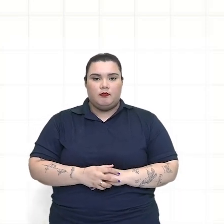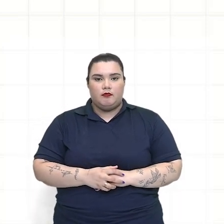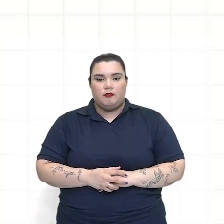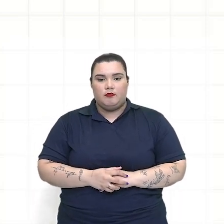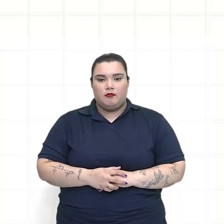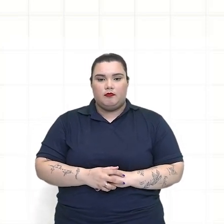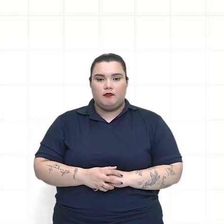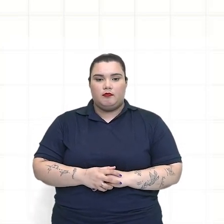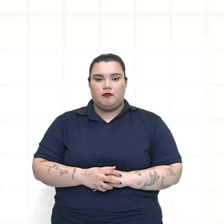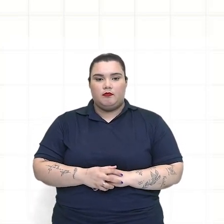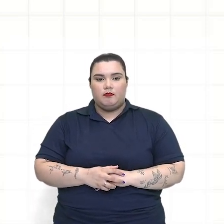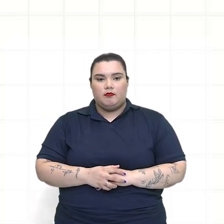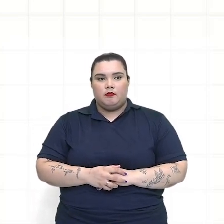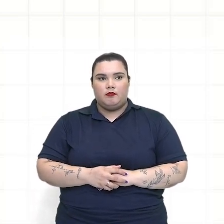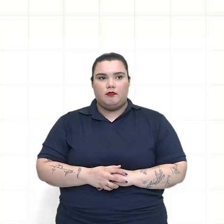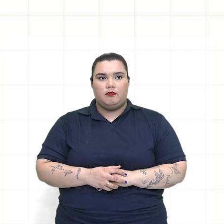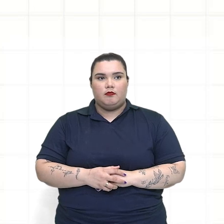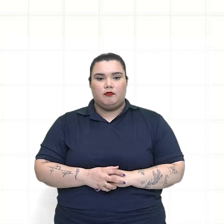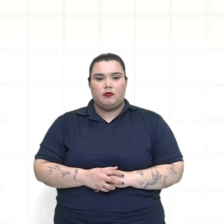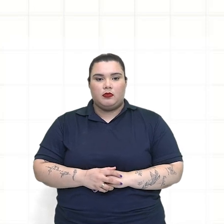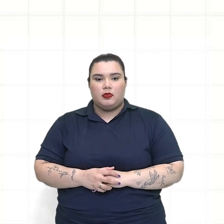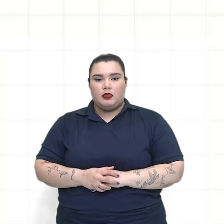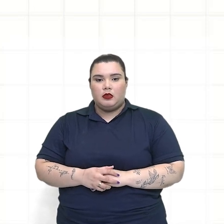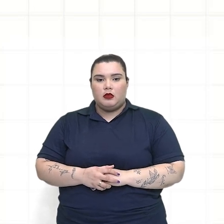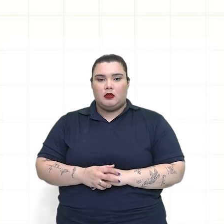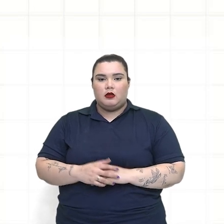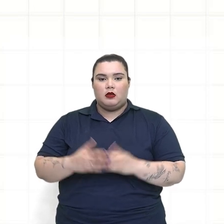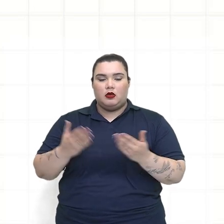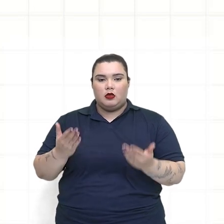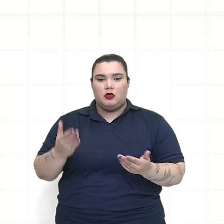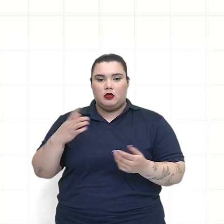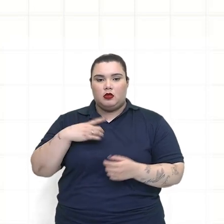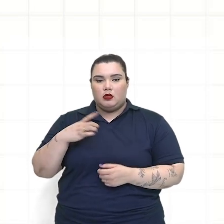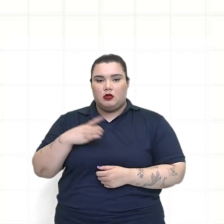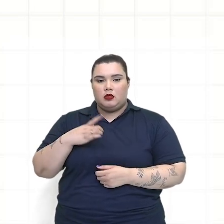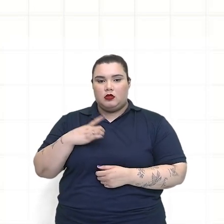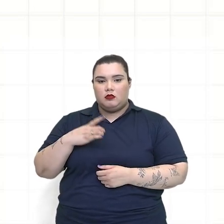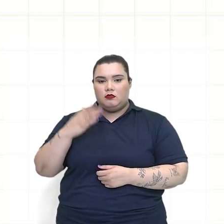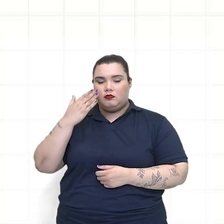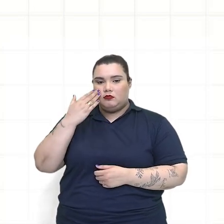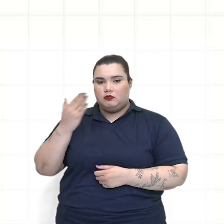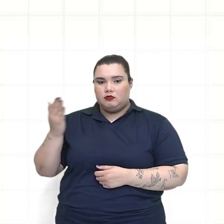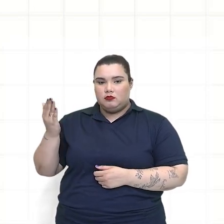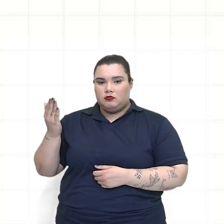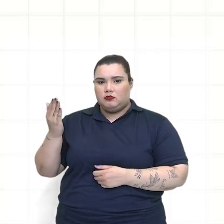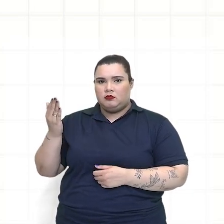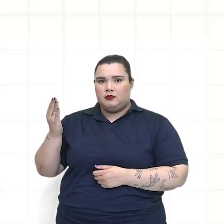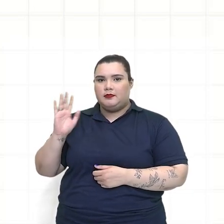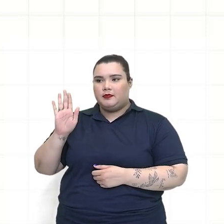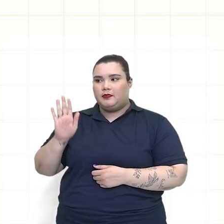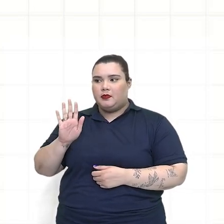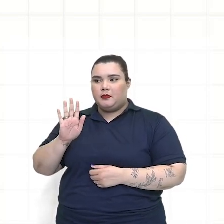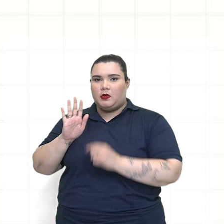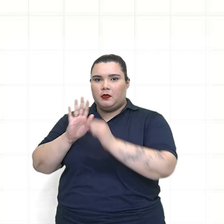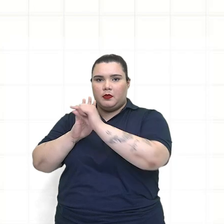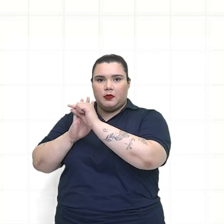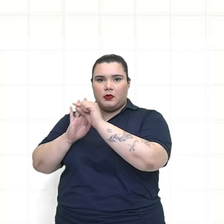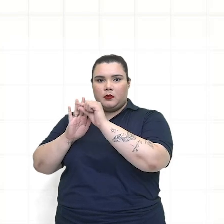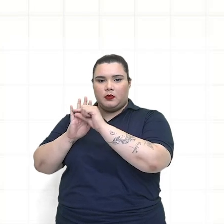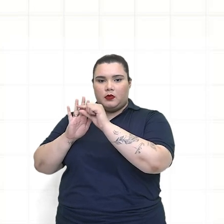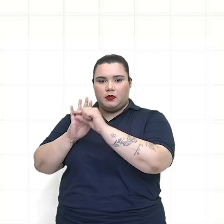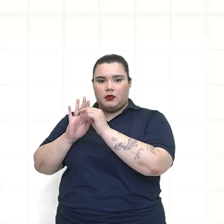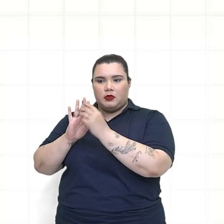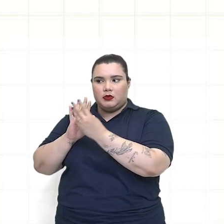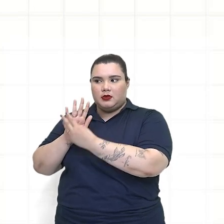tá aqui, cada valor aqui, de cada osso aqui, né, 4, né, então temos 1, 2, 3, 4, né, aqui vai